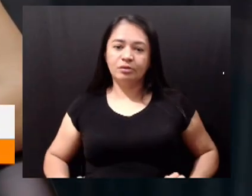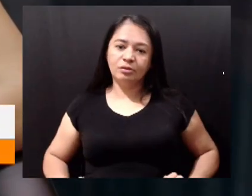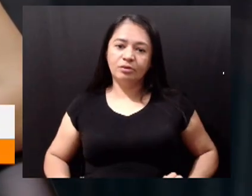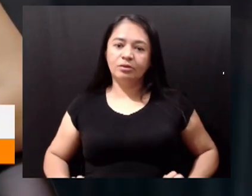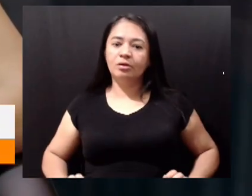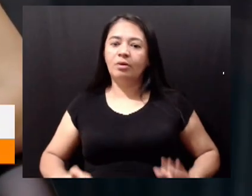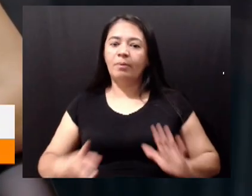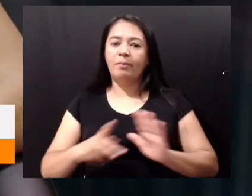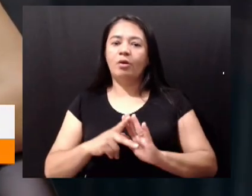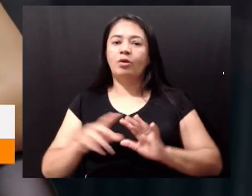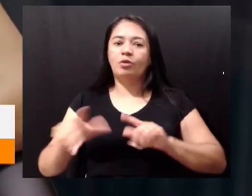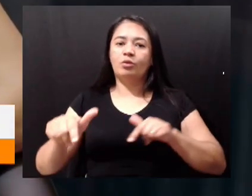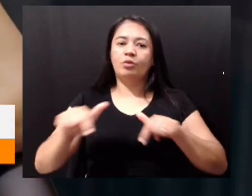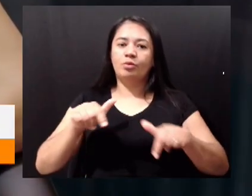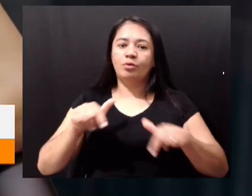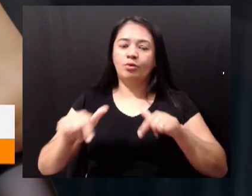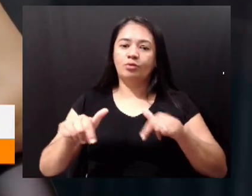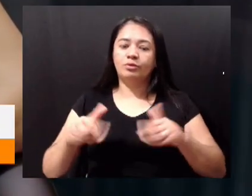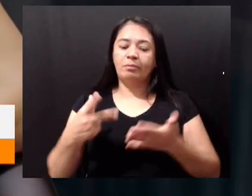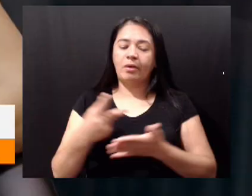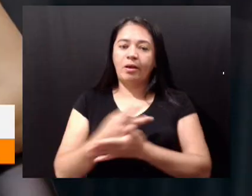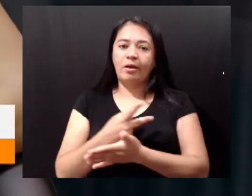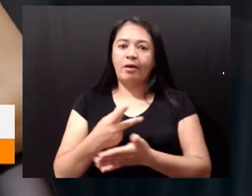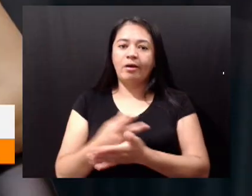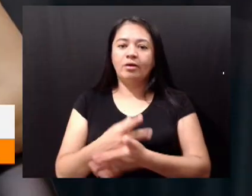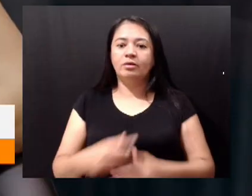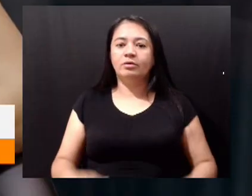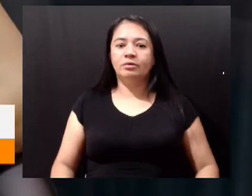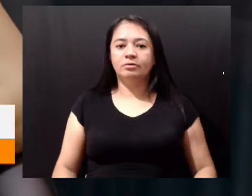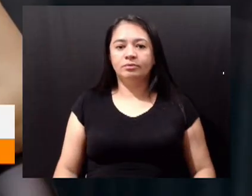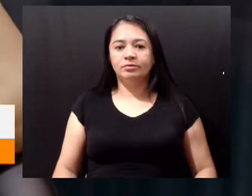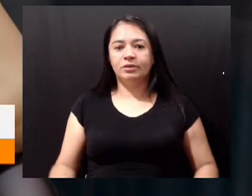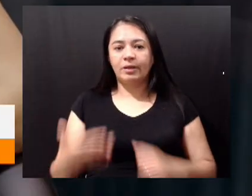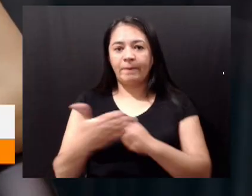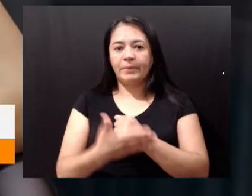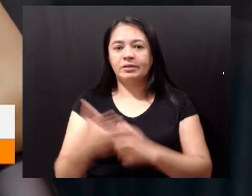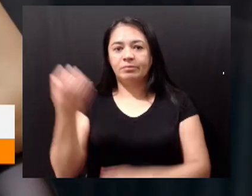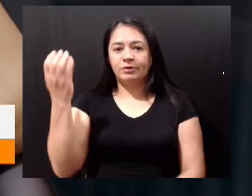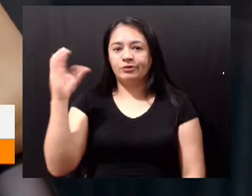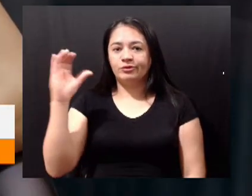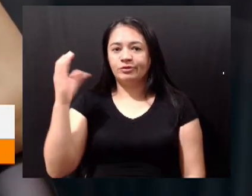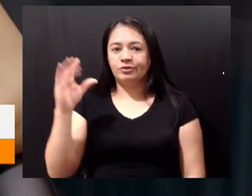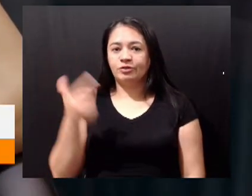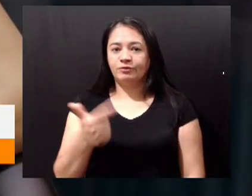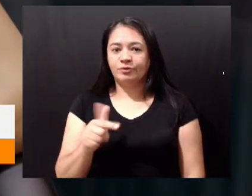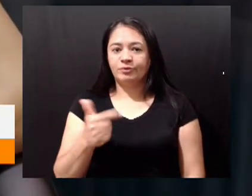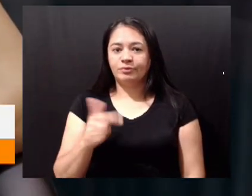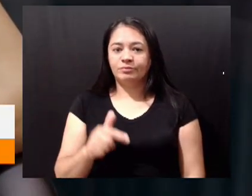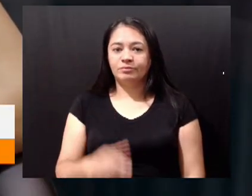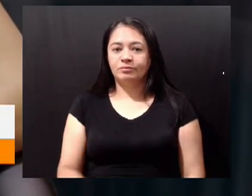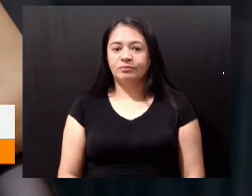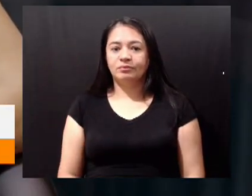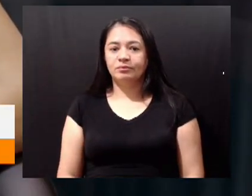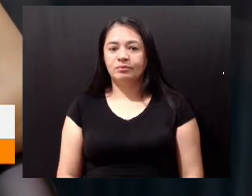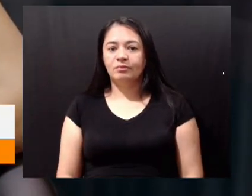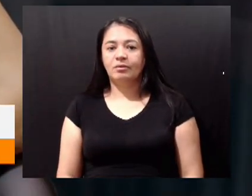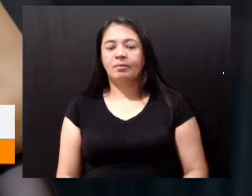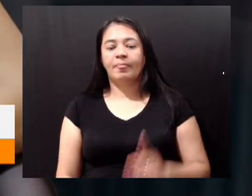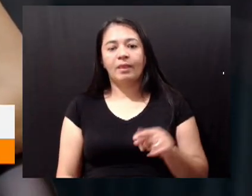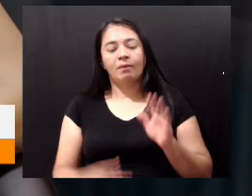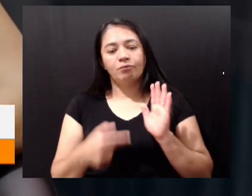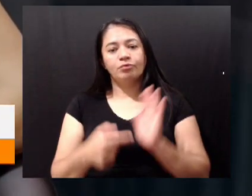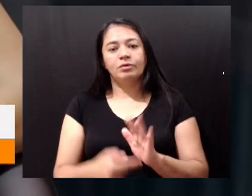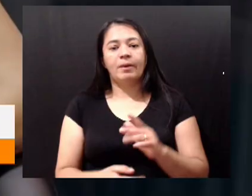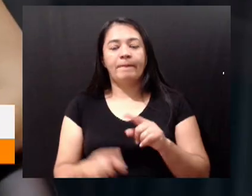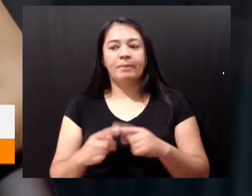trabalho inadequado, que não tem embasamento científico para ser feito, né, Uhum. e que é indicado, né, e que as pessoas,